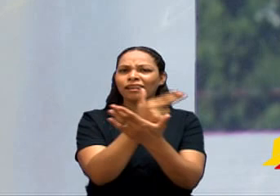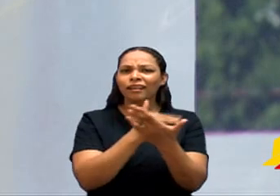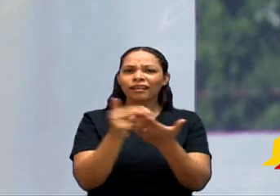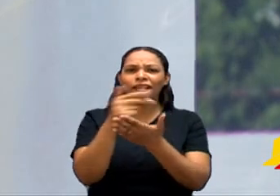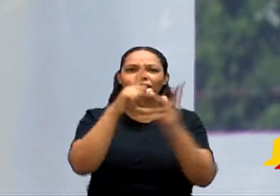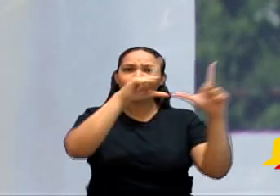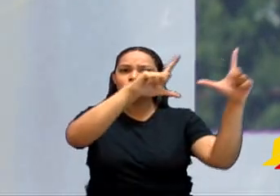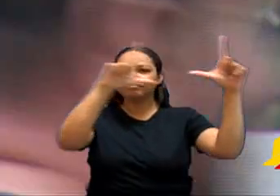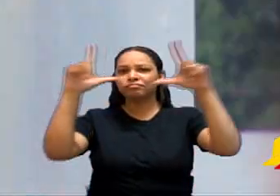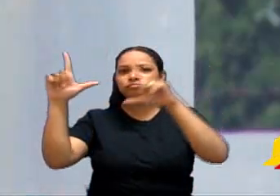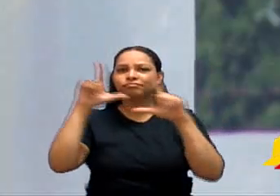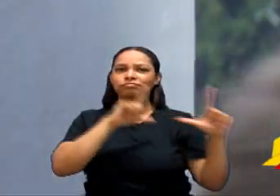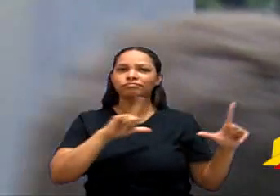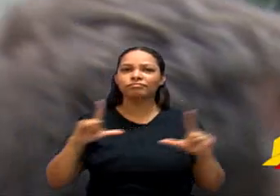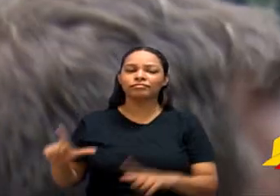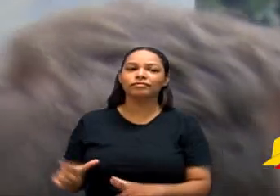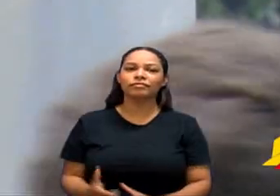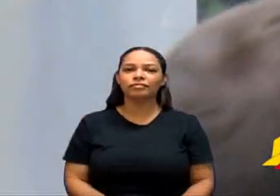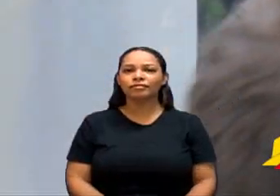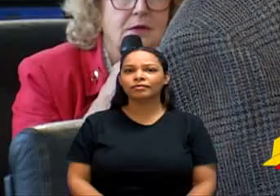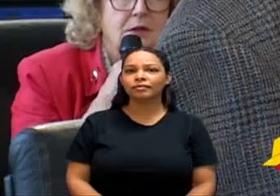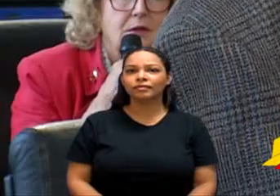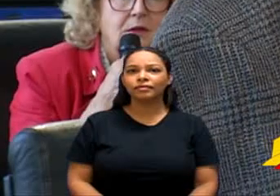lá onde ele mora, no condomínio do Castelo.